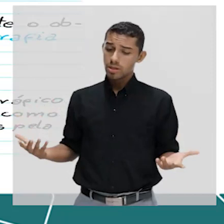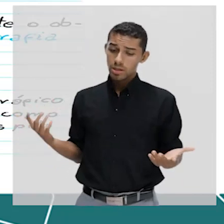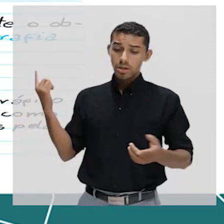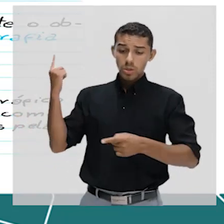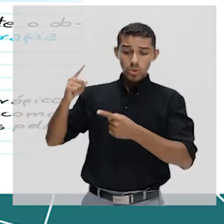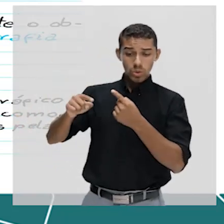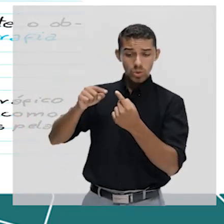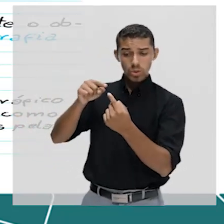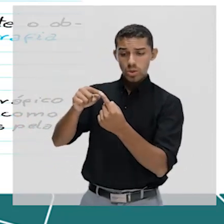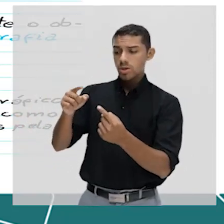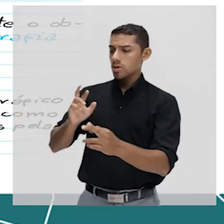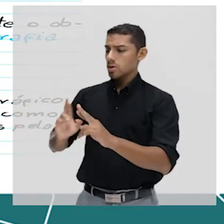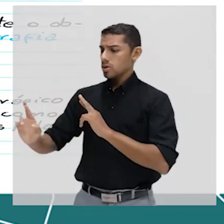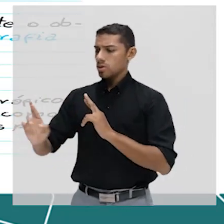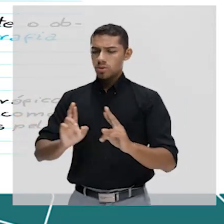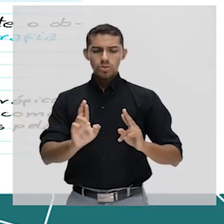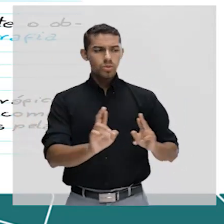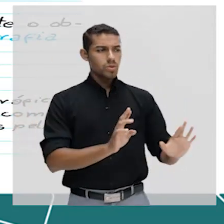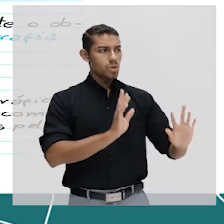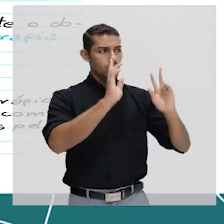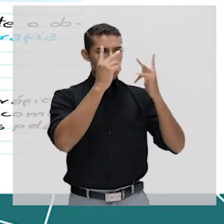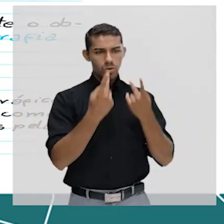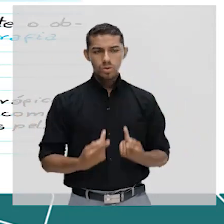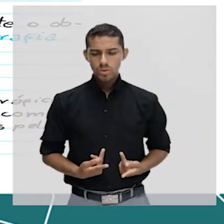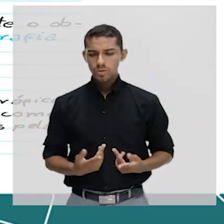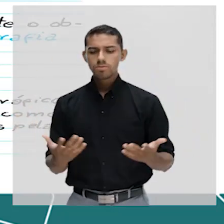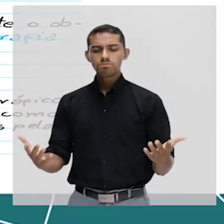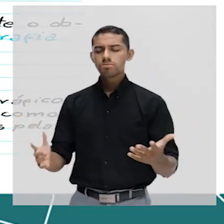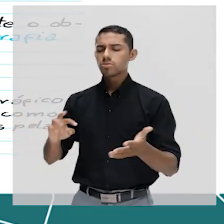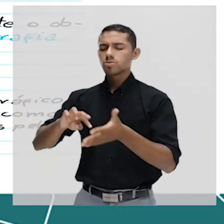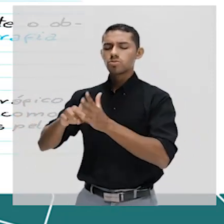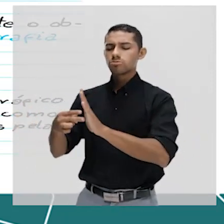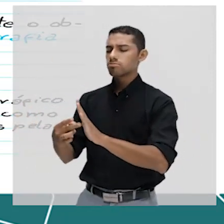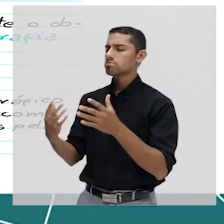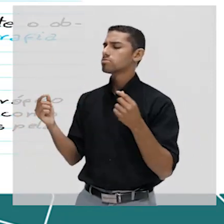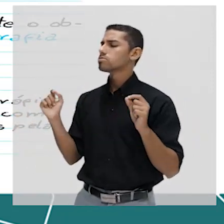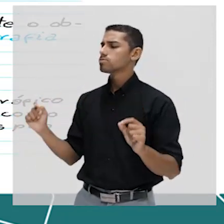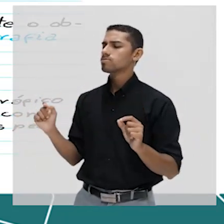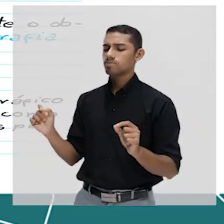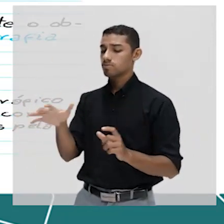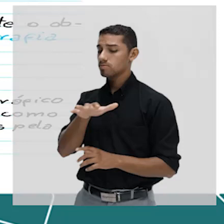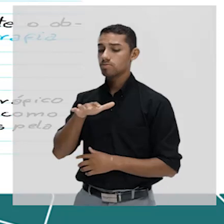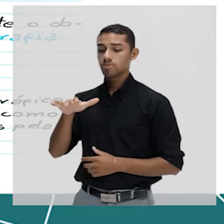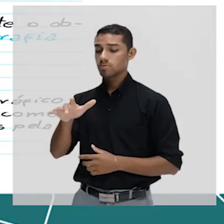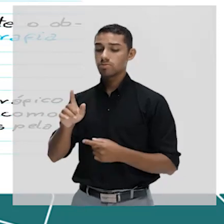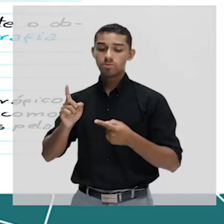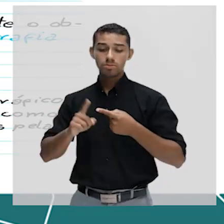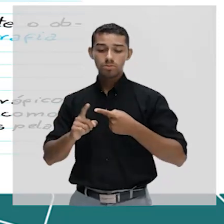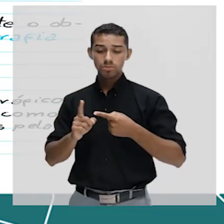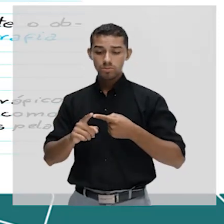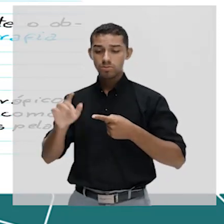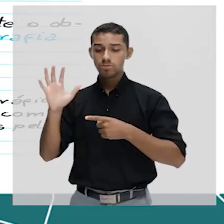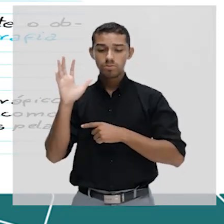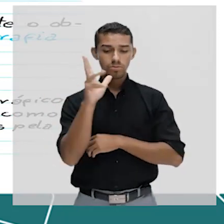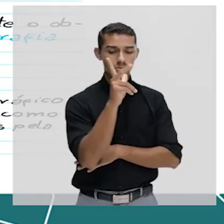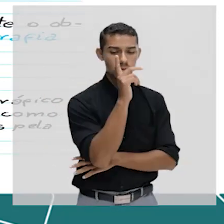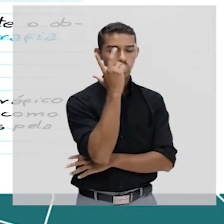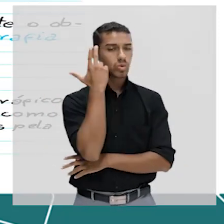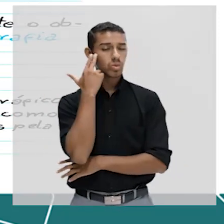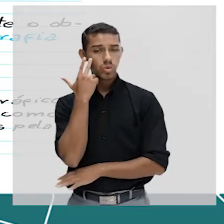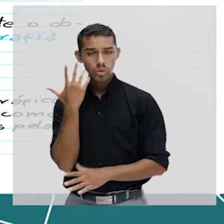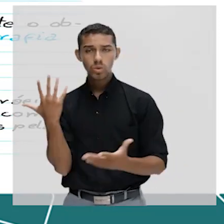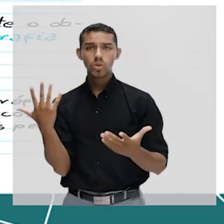produto direto das relações humanas, tá? E o que é que compõe esse espaço geográfico, Marcos? Ele é composto pelo meio natural, como as